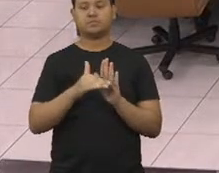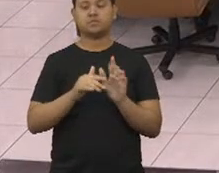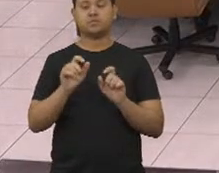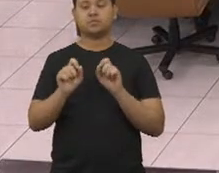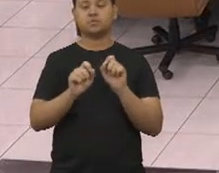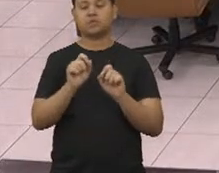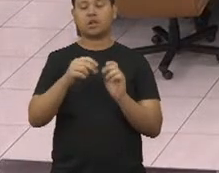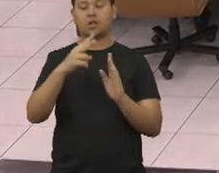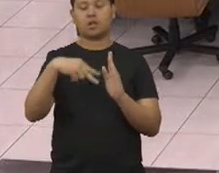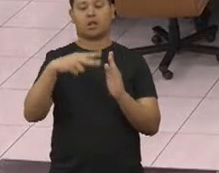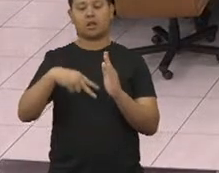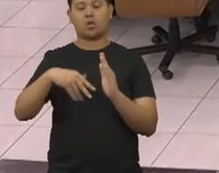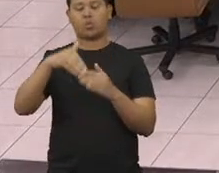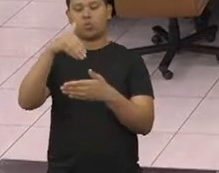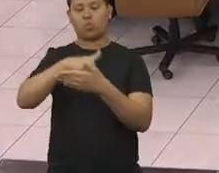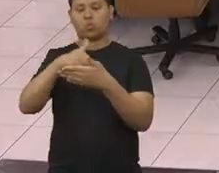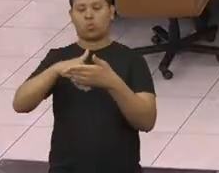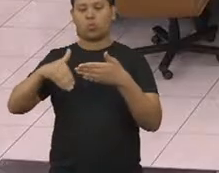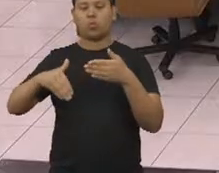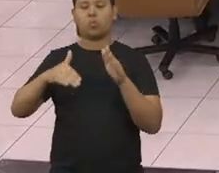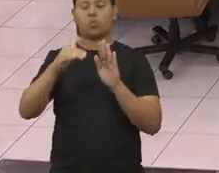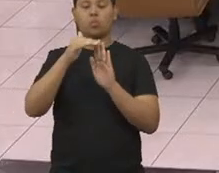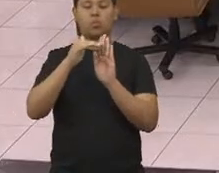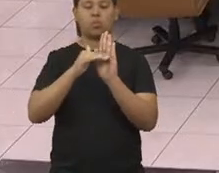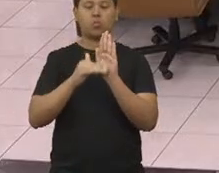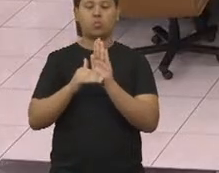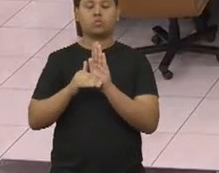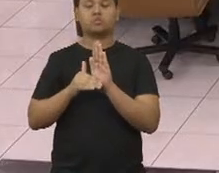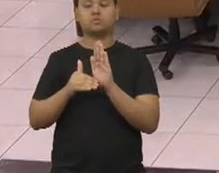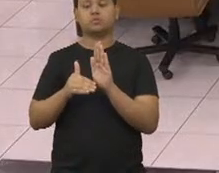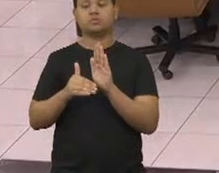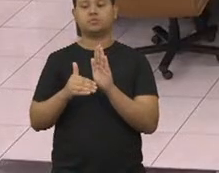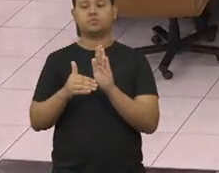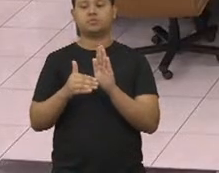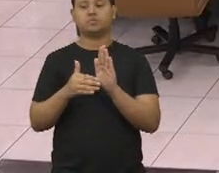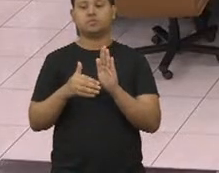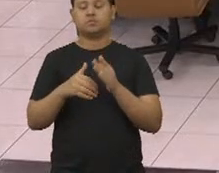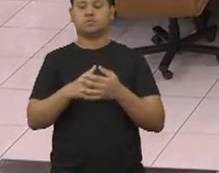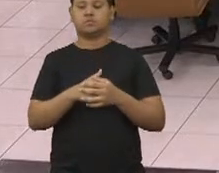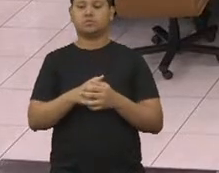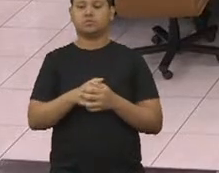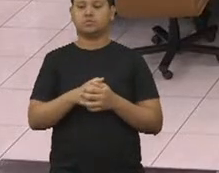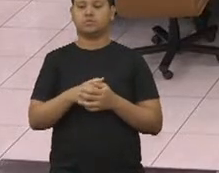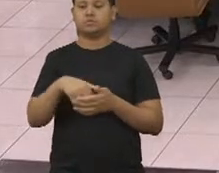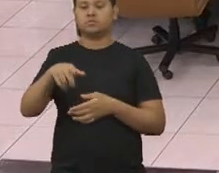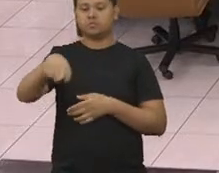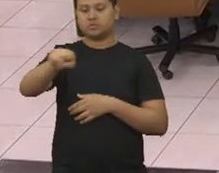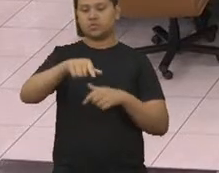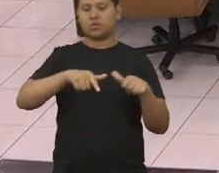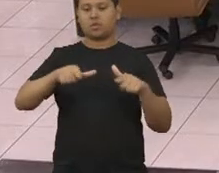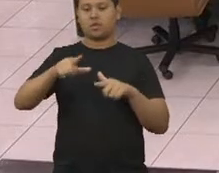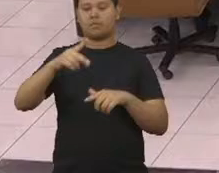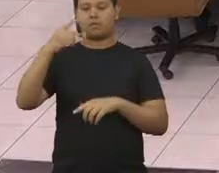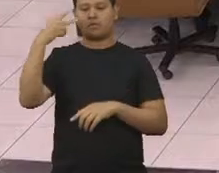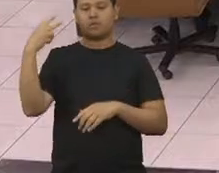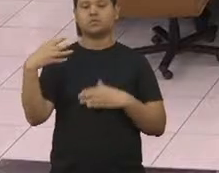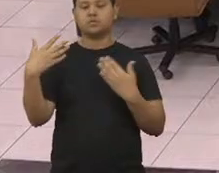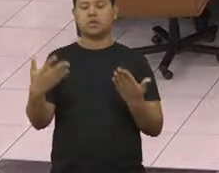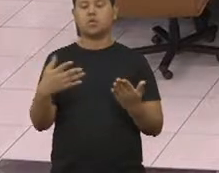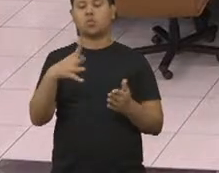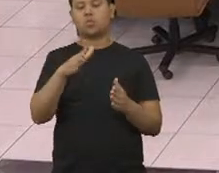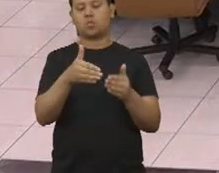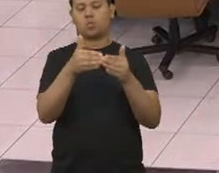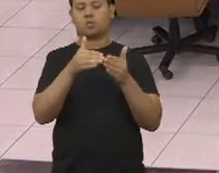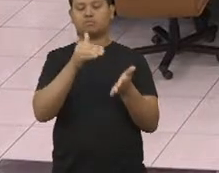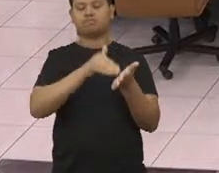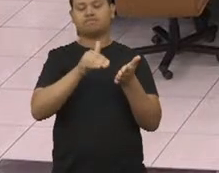serão lidos e votados, conforme disciplinado, os expedientes dos vereadores. Então, solicito